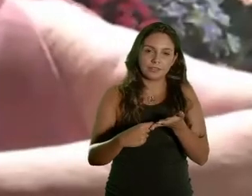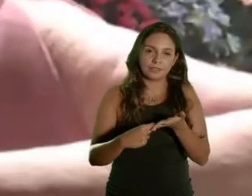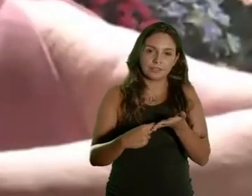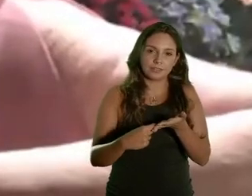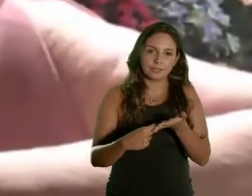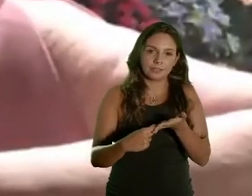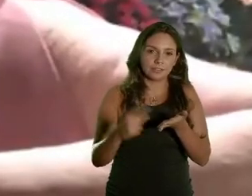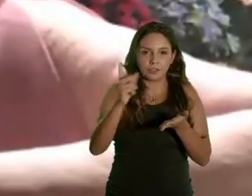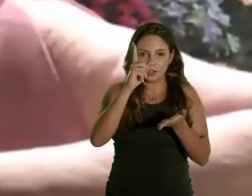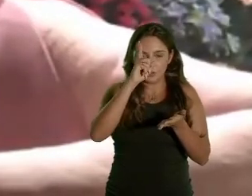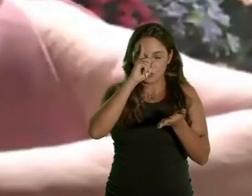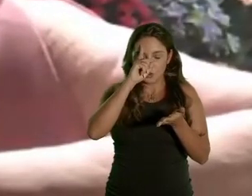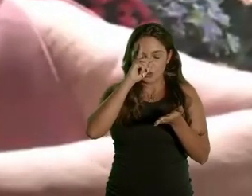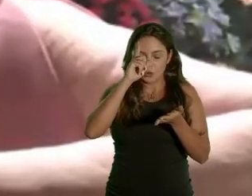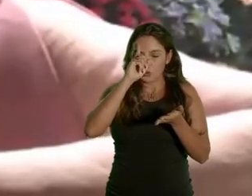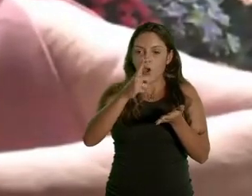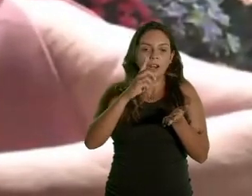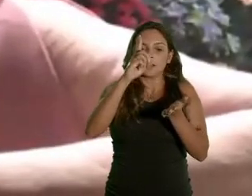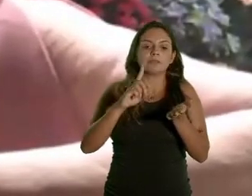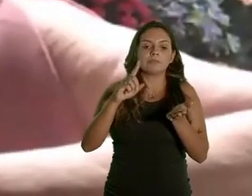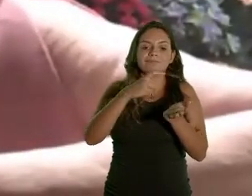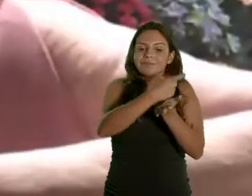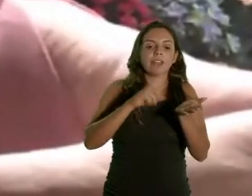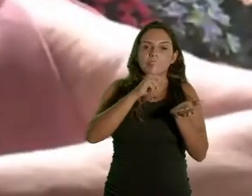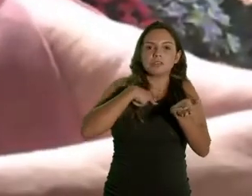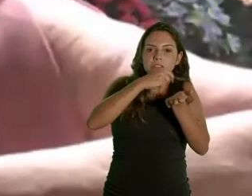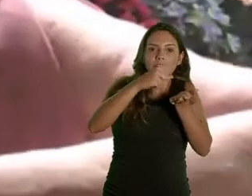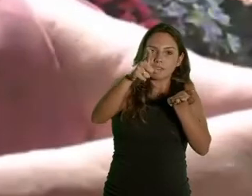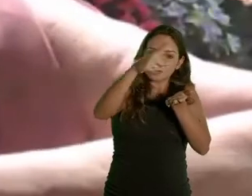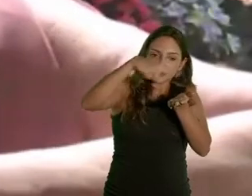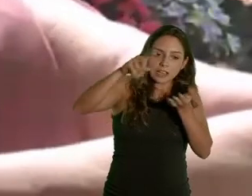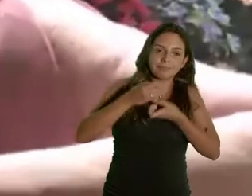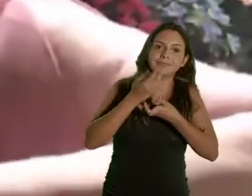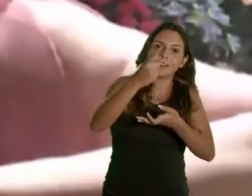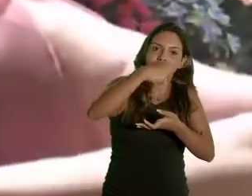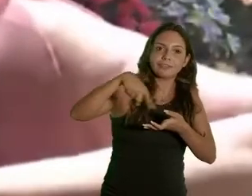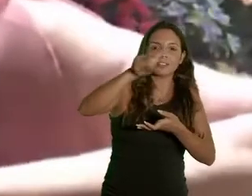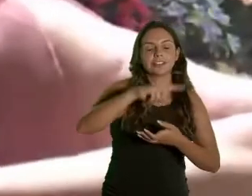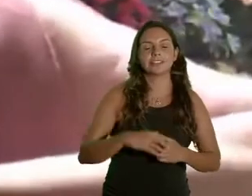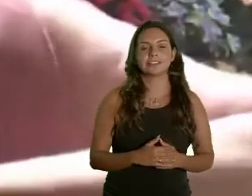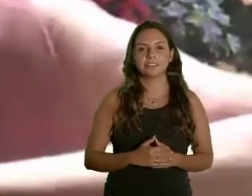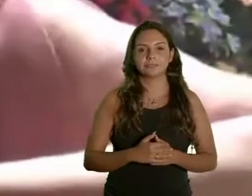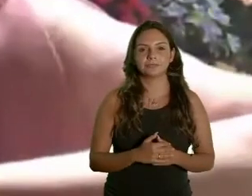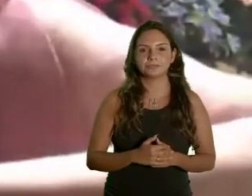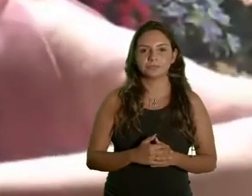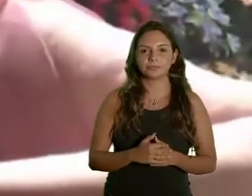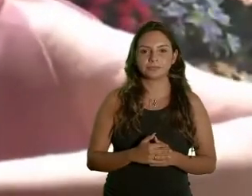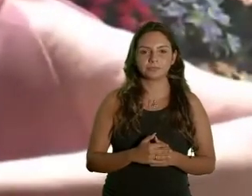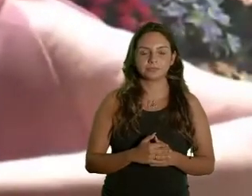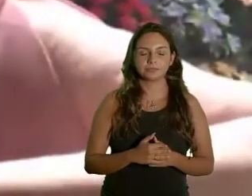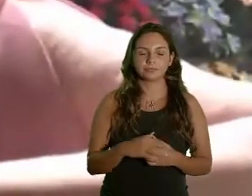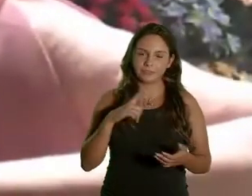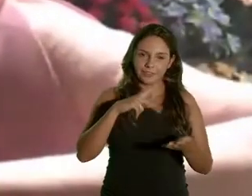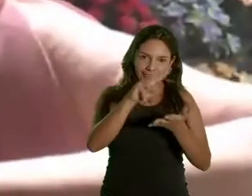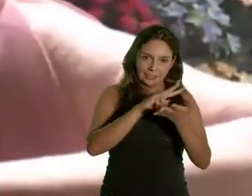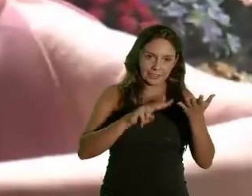mais donos do texto, nós entregamos para vocês. E graças a Deus, viu, gente, eu tenho leitores e